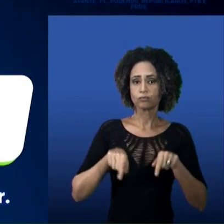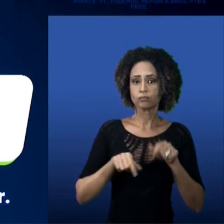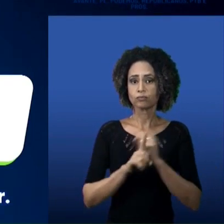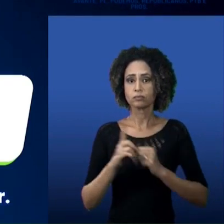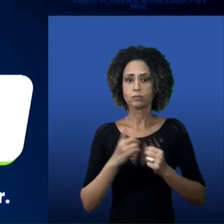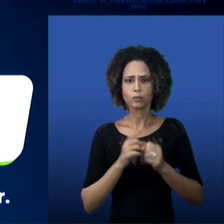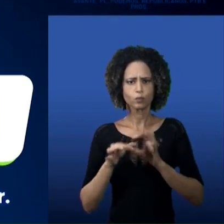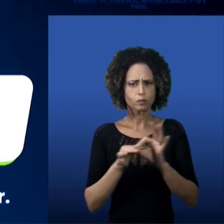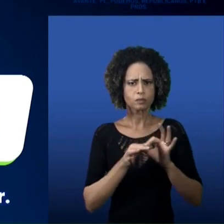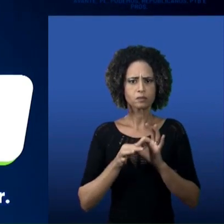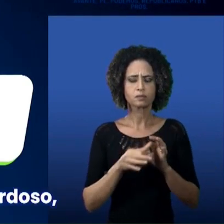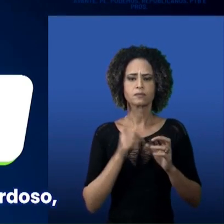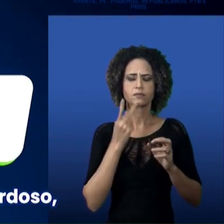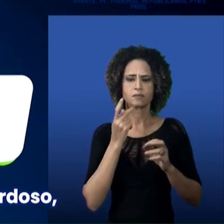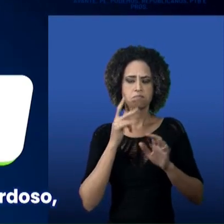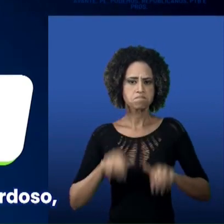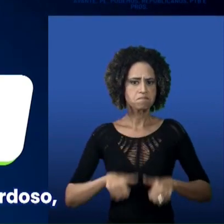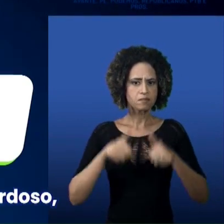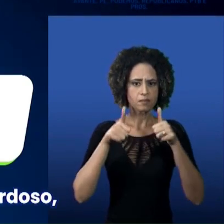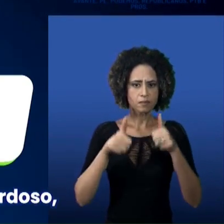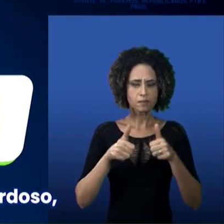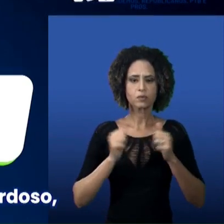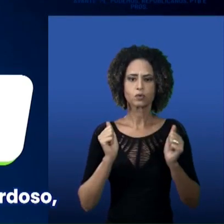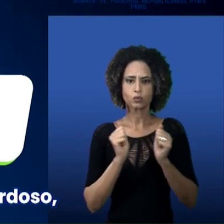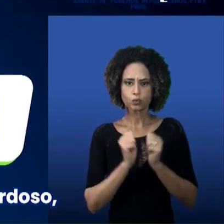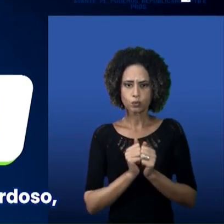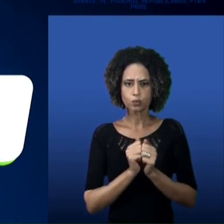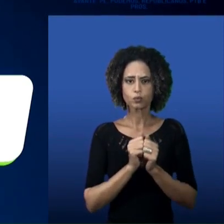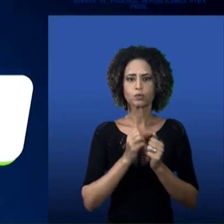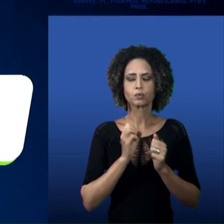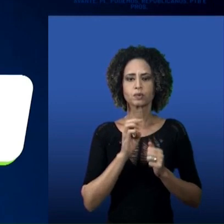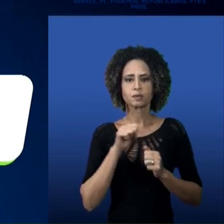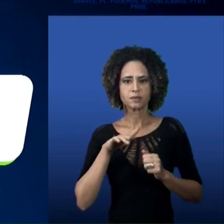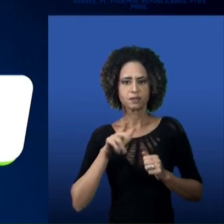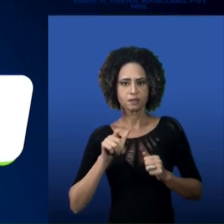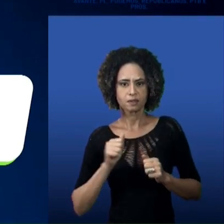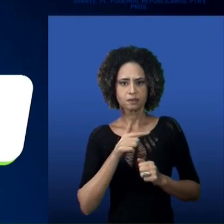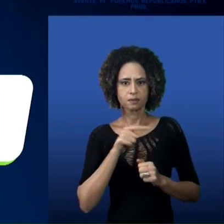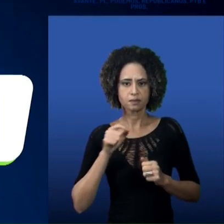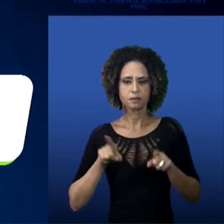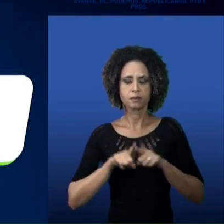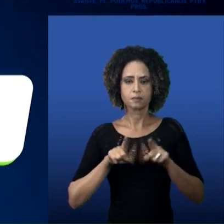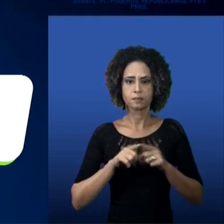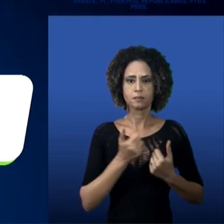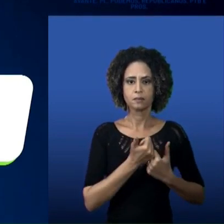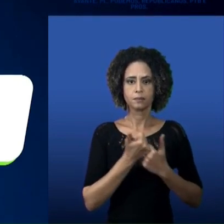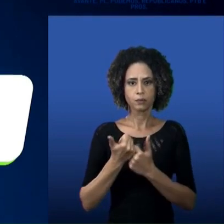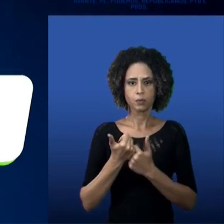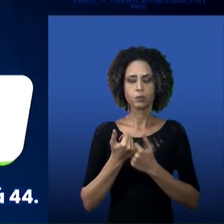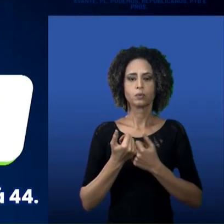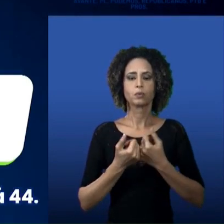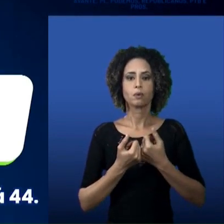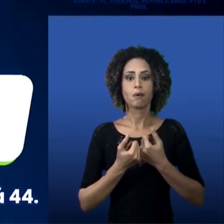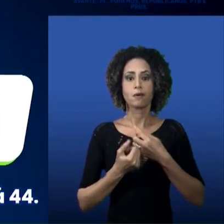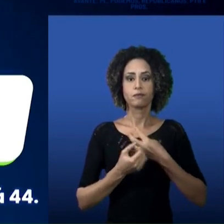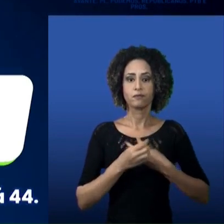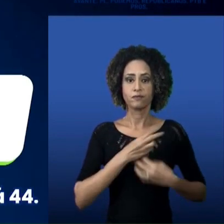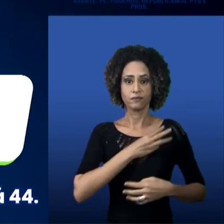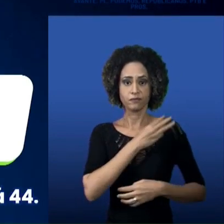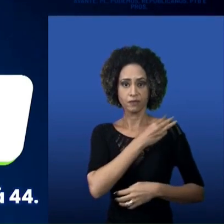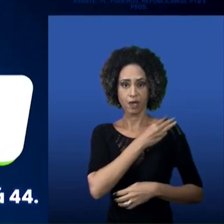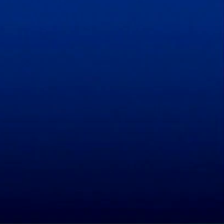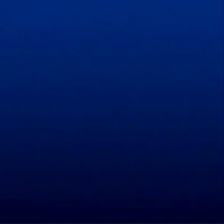sociais. Unidos por um Ceará melhor. Estou com a senadora Camila Cardoso, número 700, e com o capitão Wagner, governador